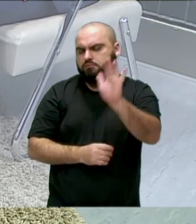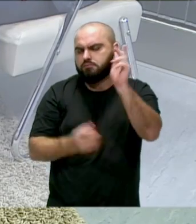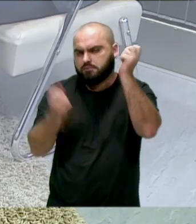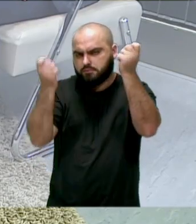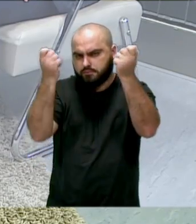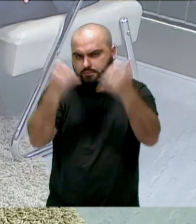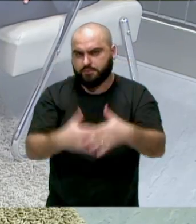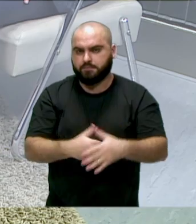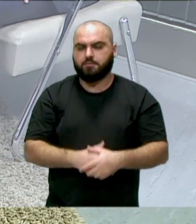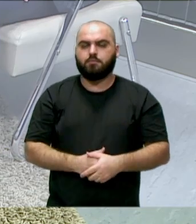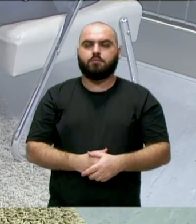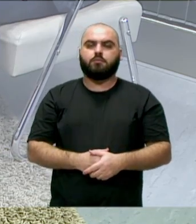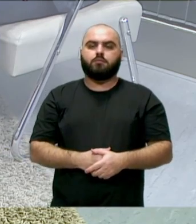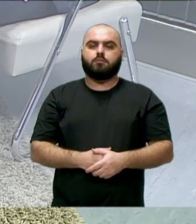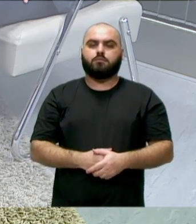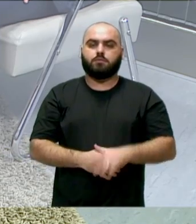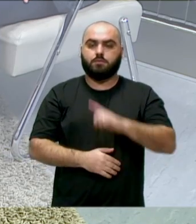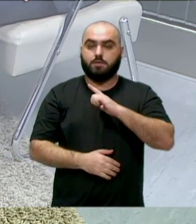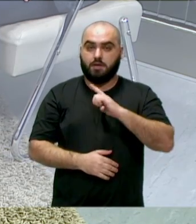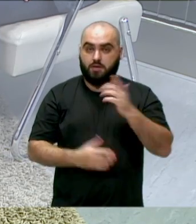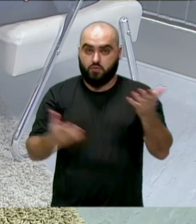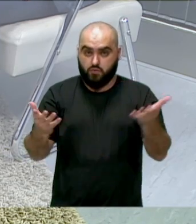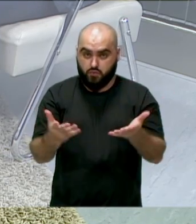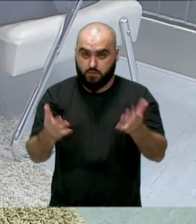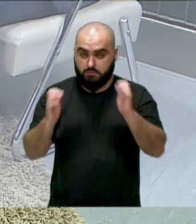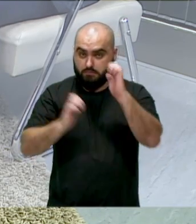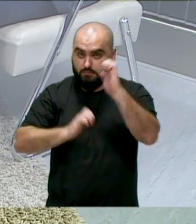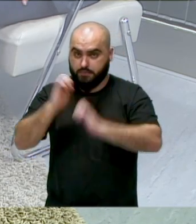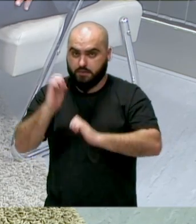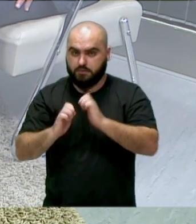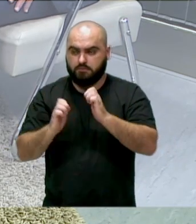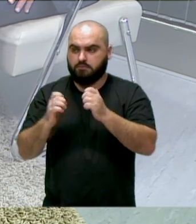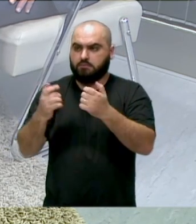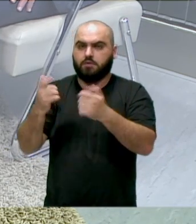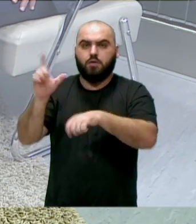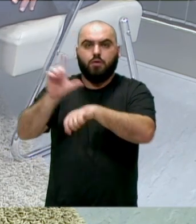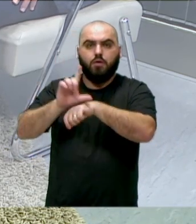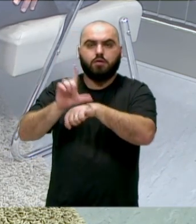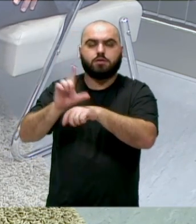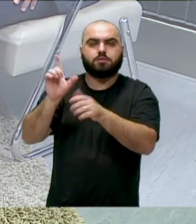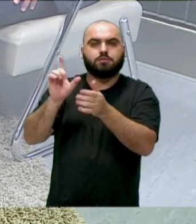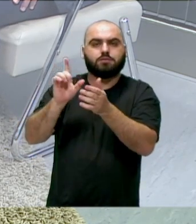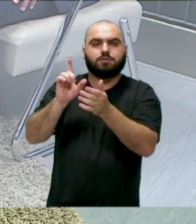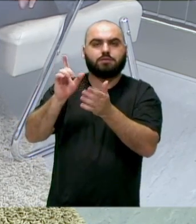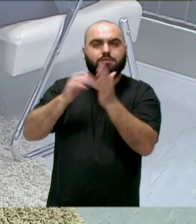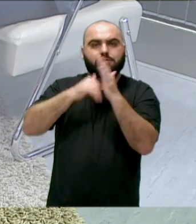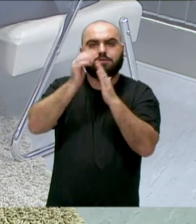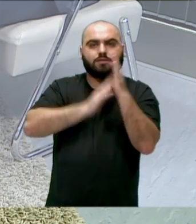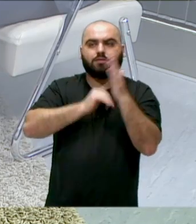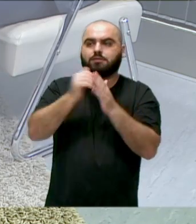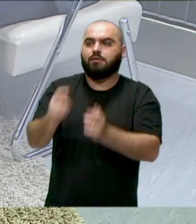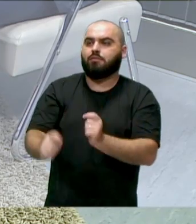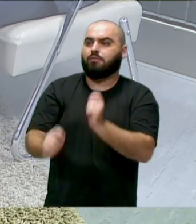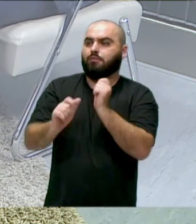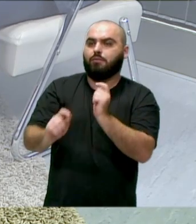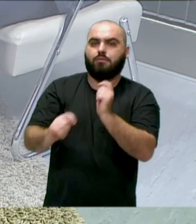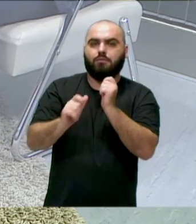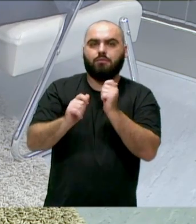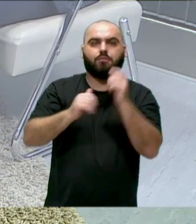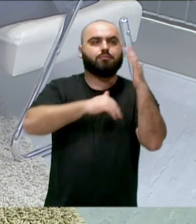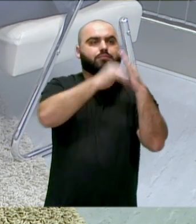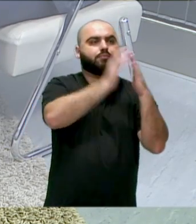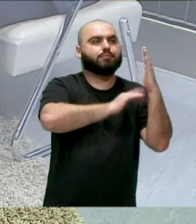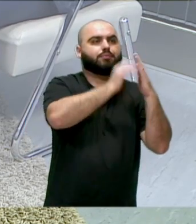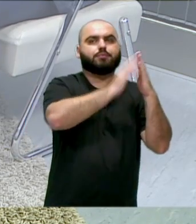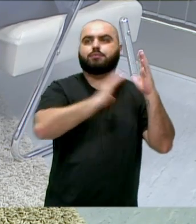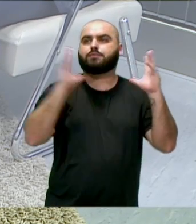Nós temos hoje empresas que trabalham, lojas de tinta, que querem doar a tinta para a gente pintar as